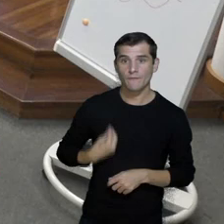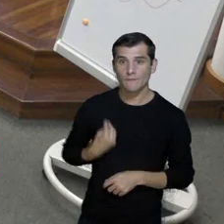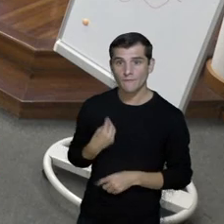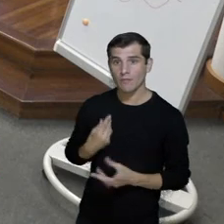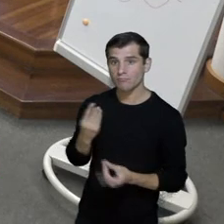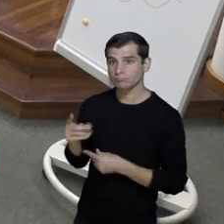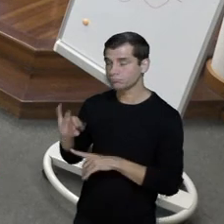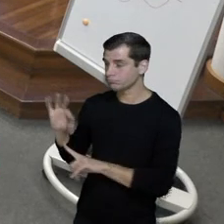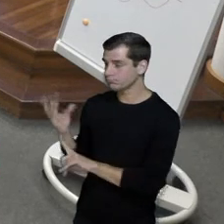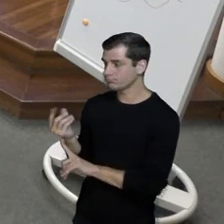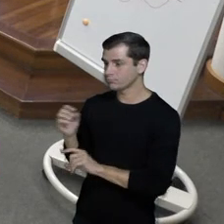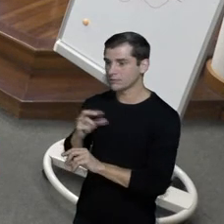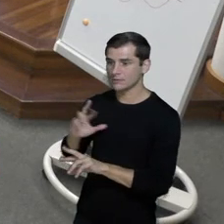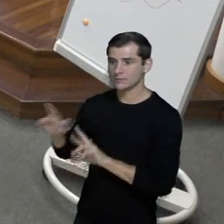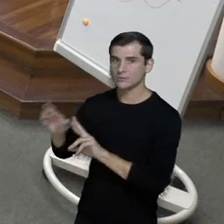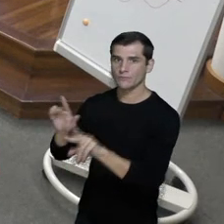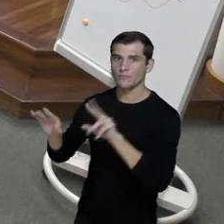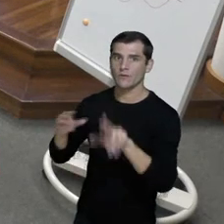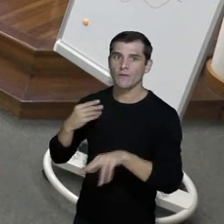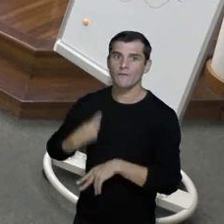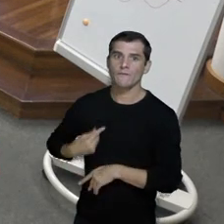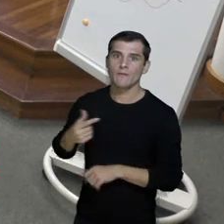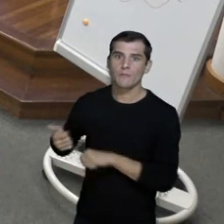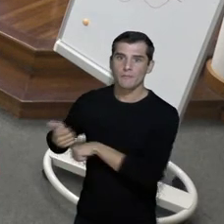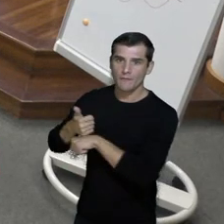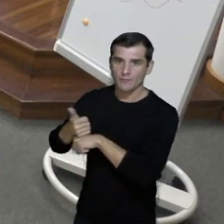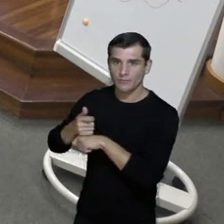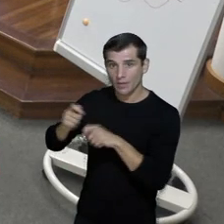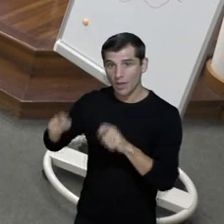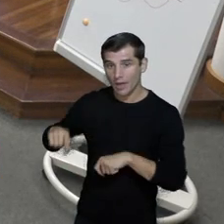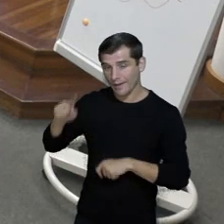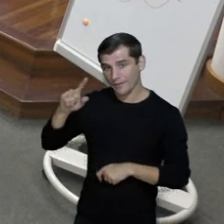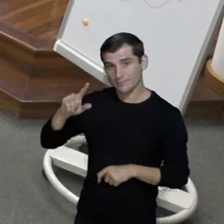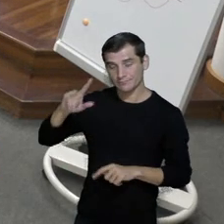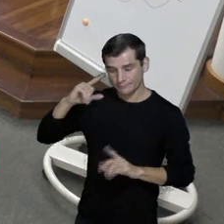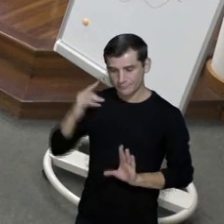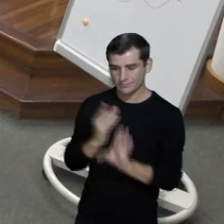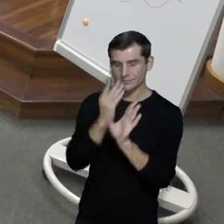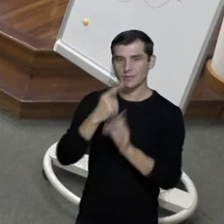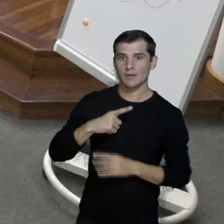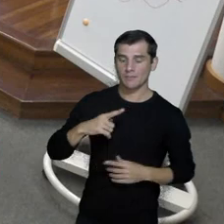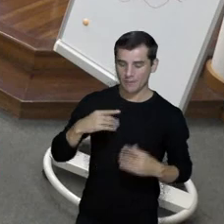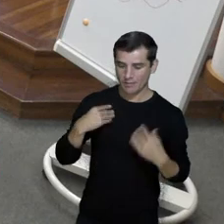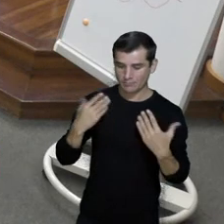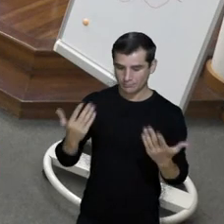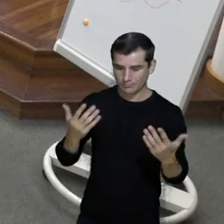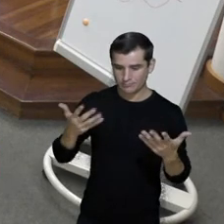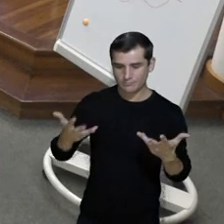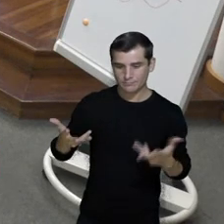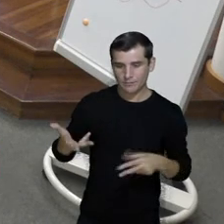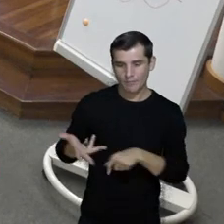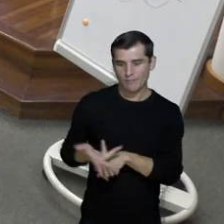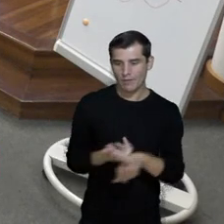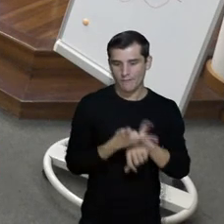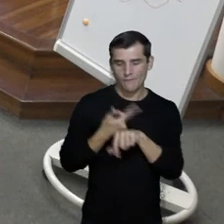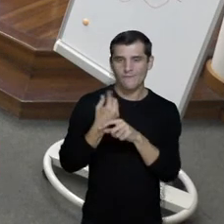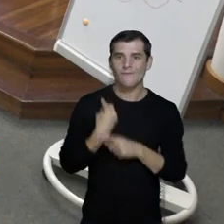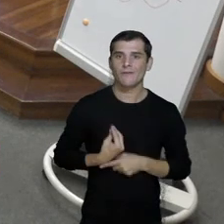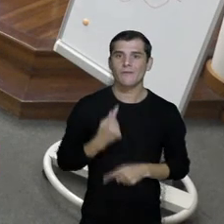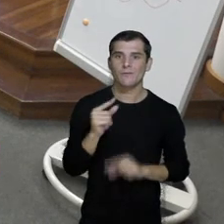diferente profissão que seja e tem e descobre o seu talento e a sua arte venha fazer parte Então dessa